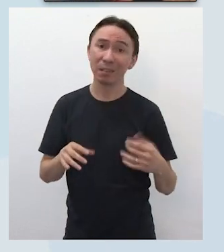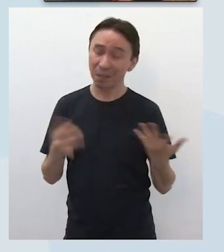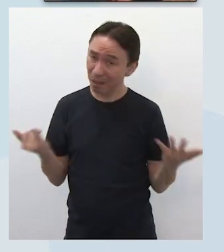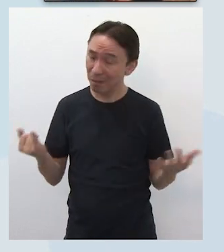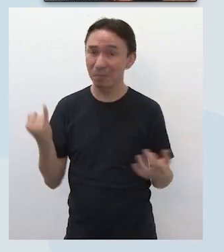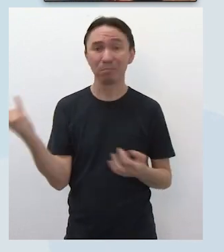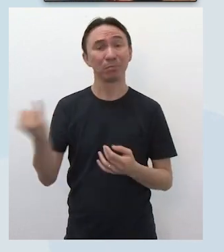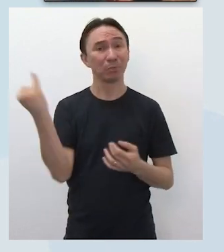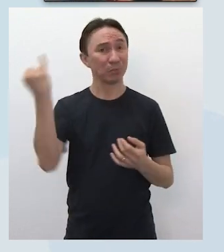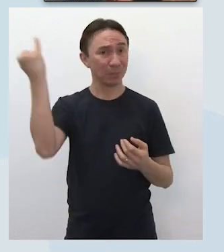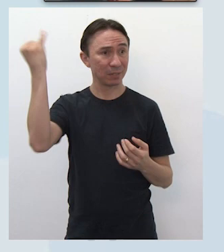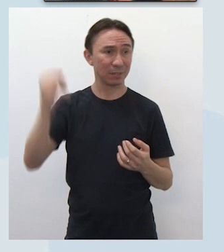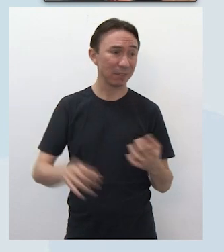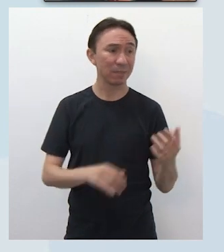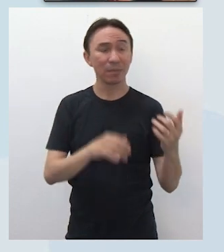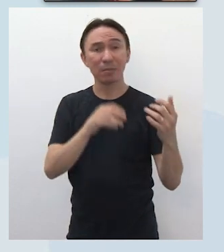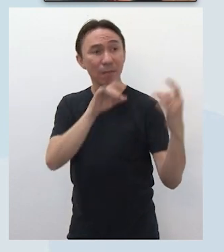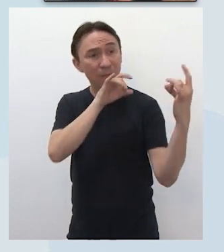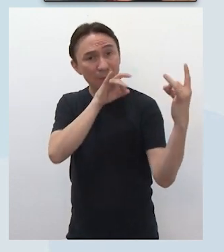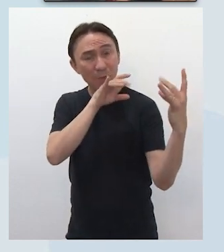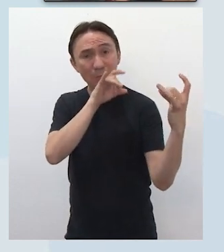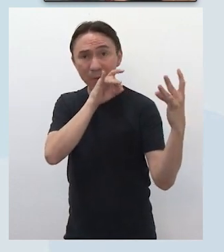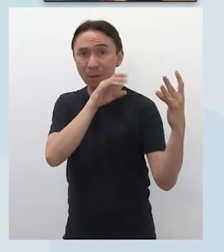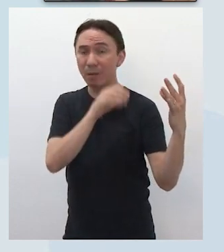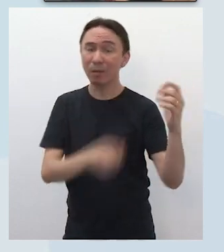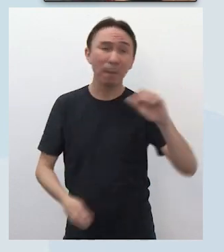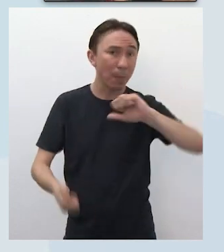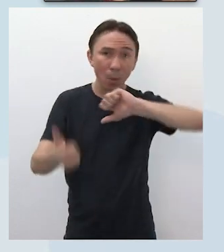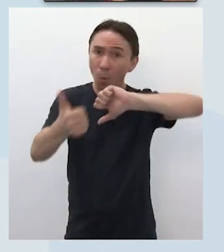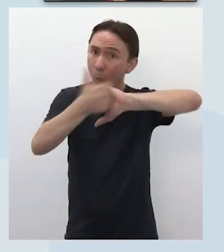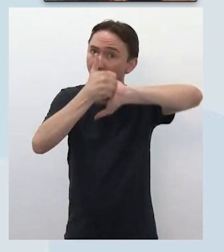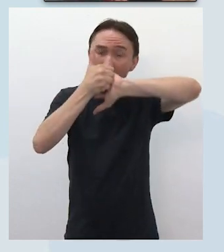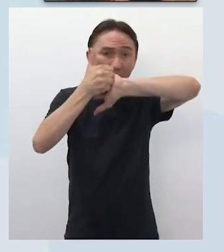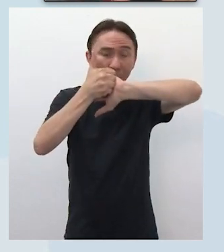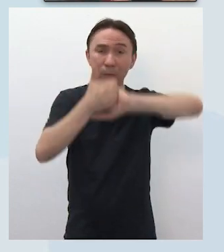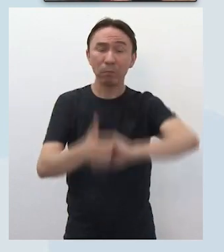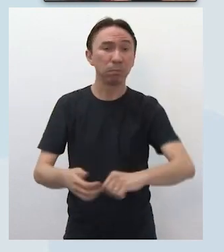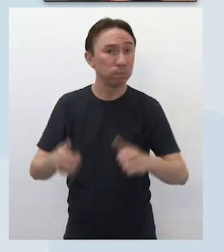dia nas relações que ali estão presentes, né? Então, para isso, o